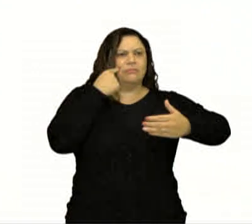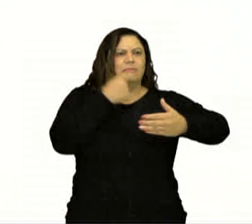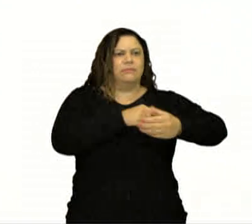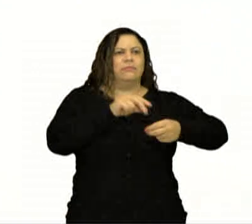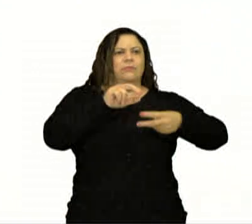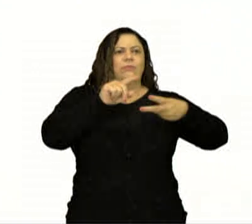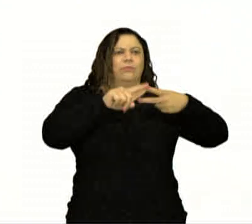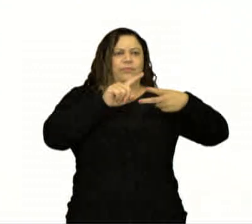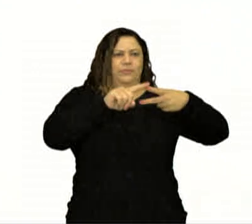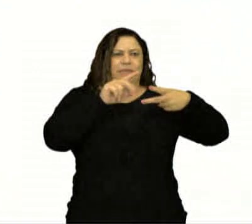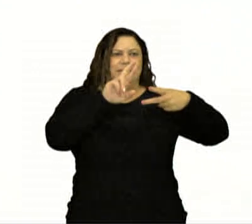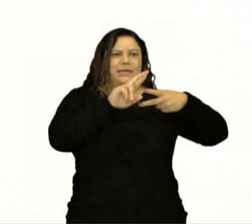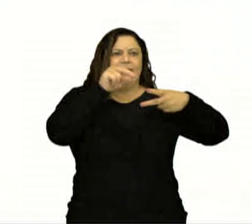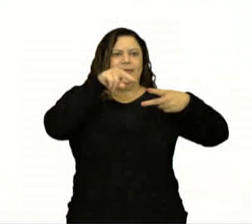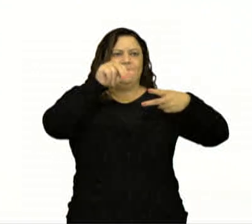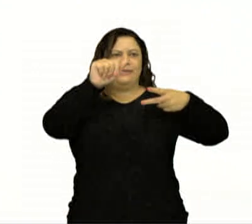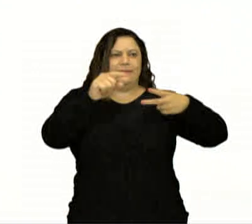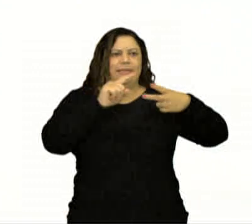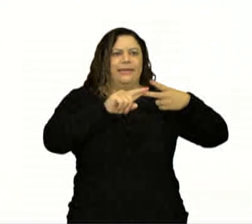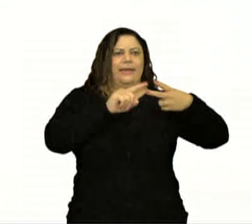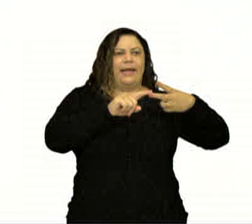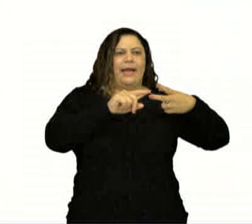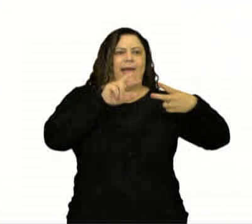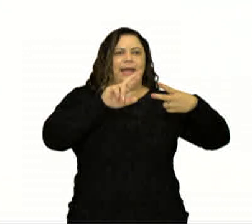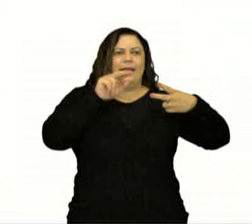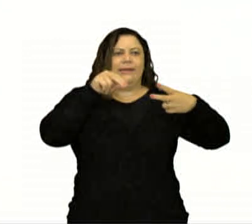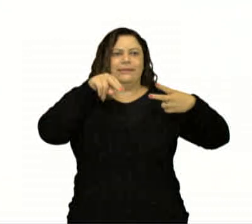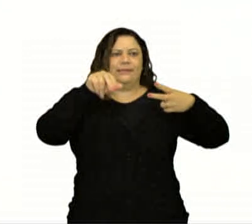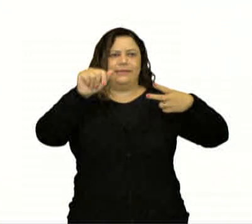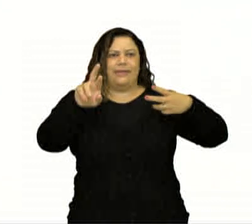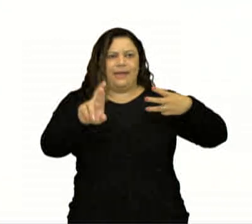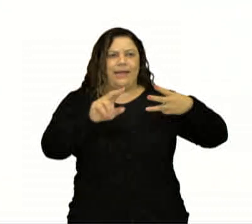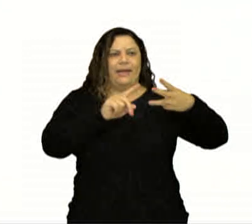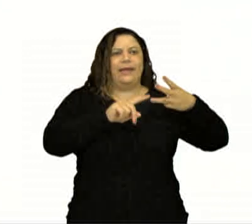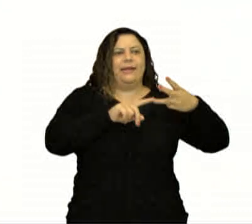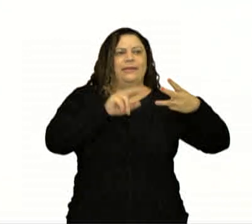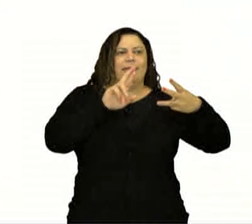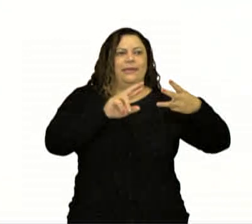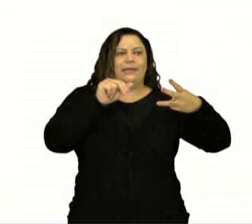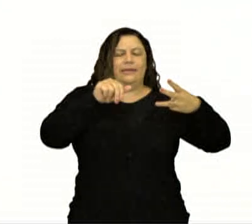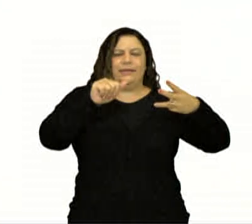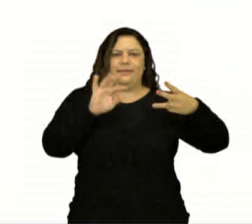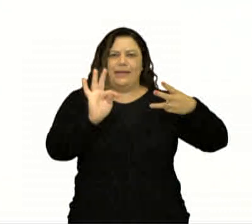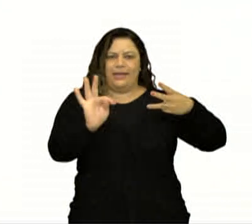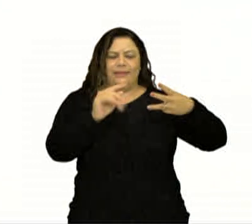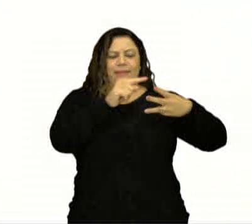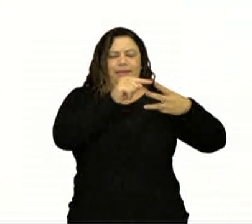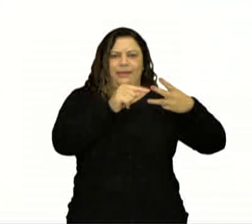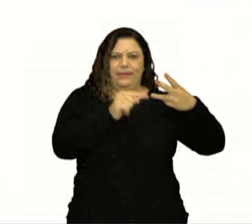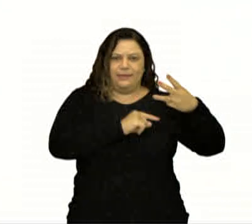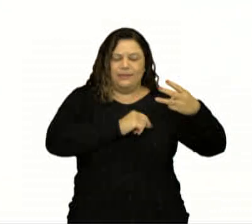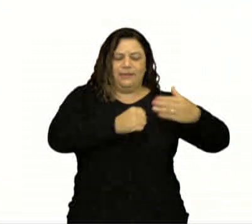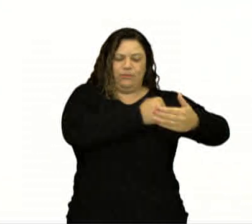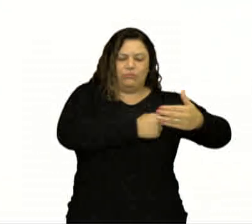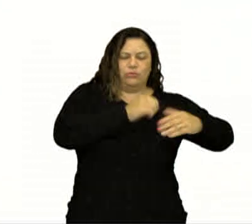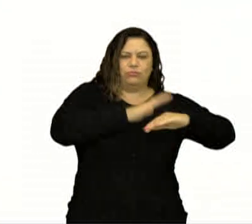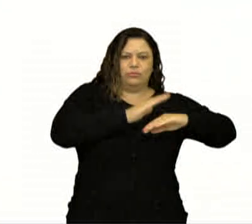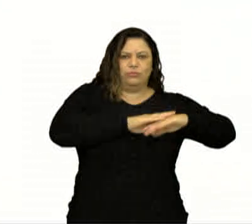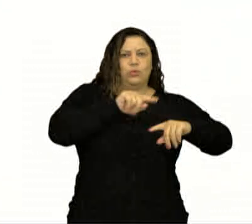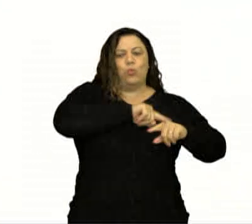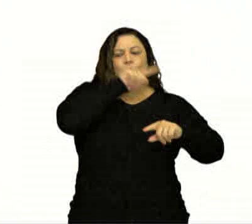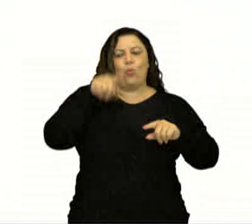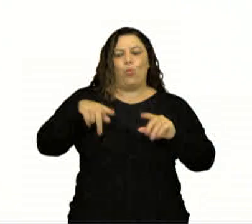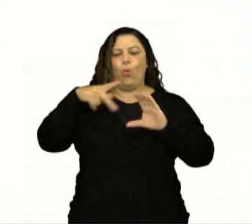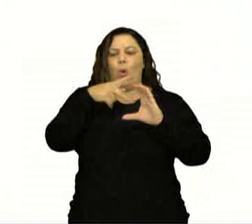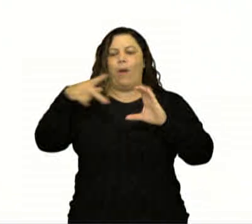no, como um chefe. Né? O produto da atividade dessa produção, que seria a tradução, é a proteína para a mesa 2, no caso,